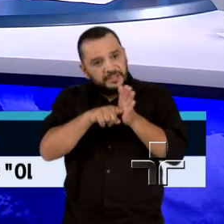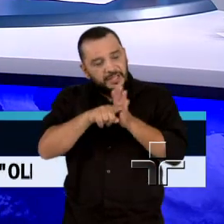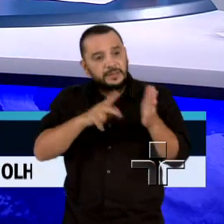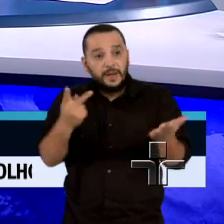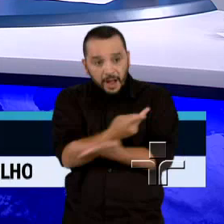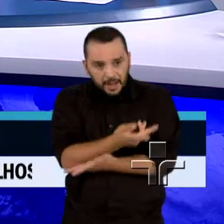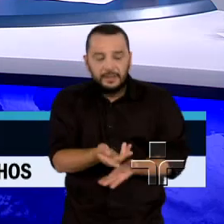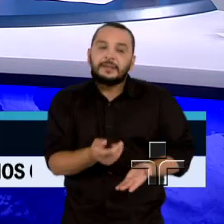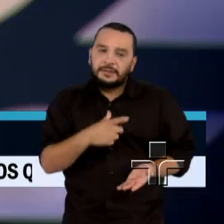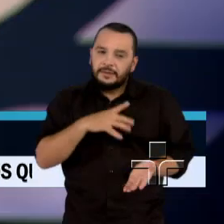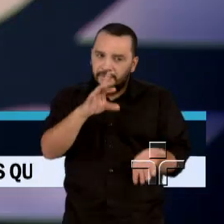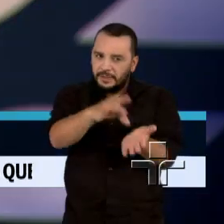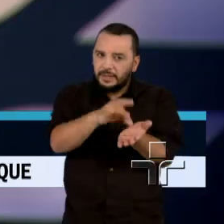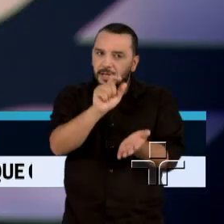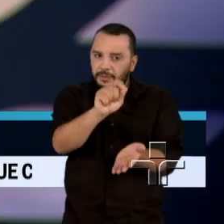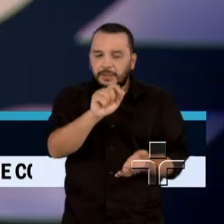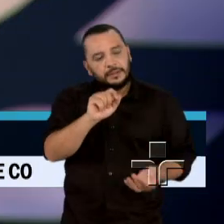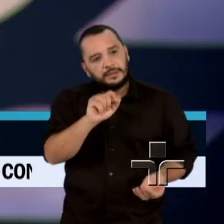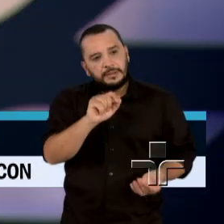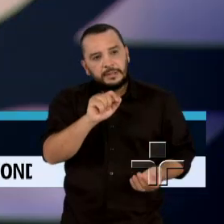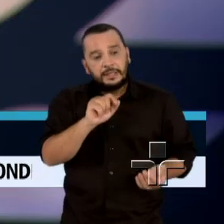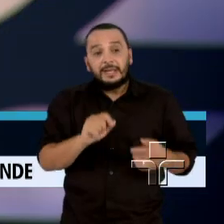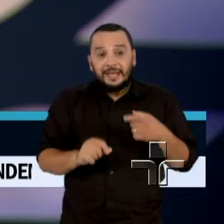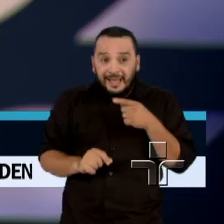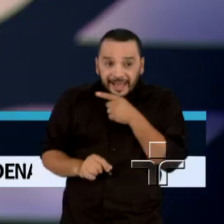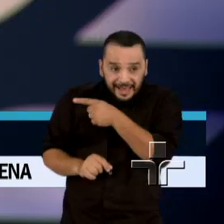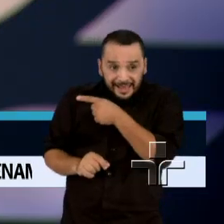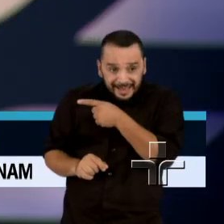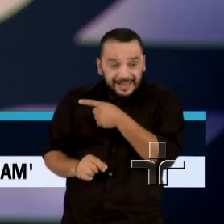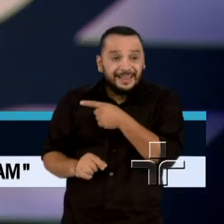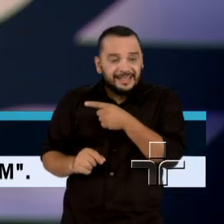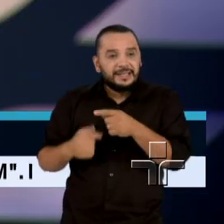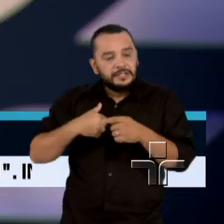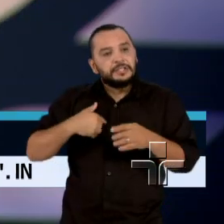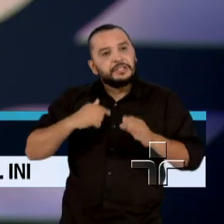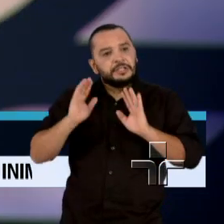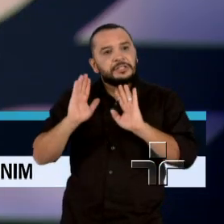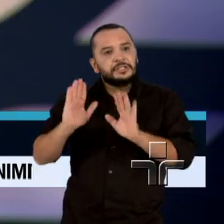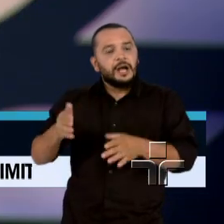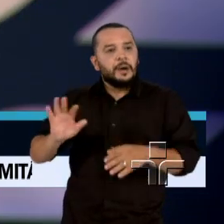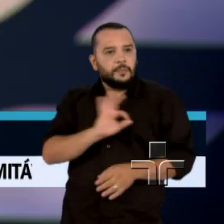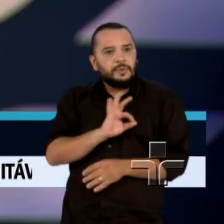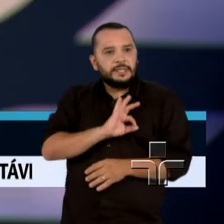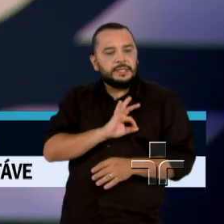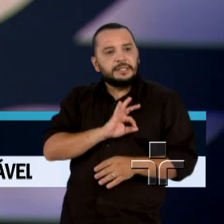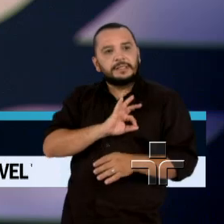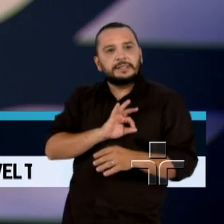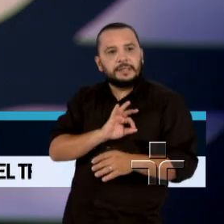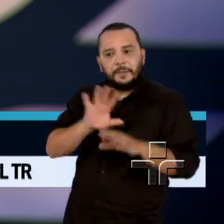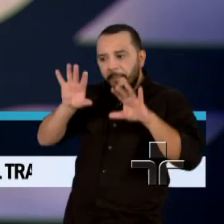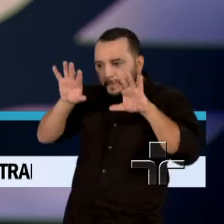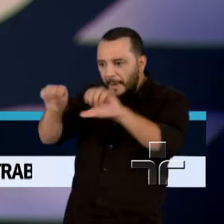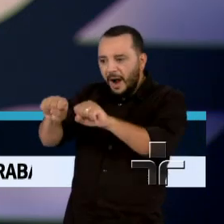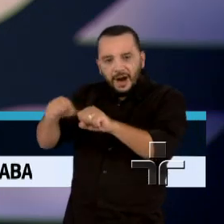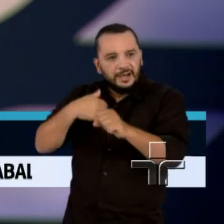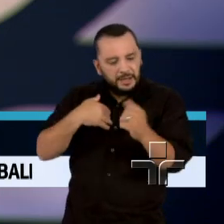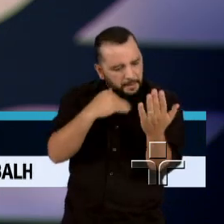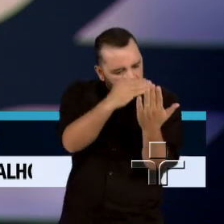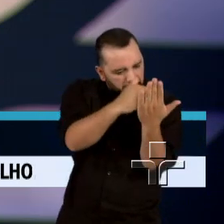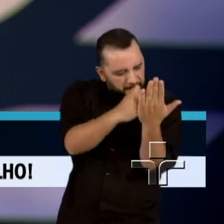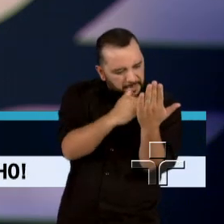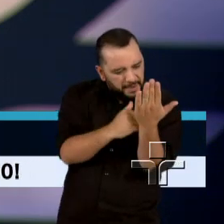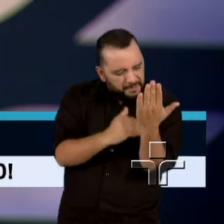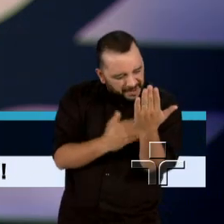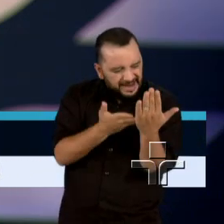Na verdade, eu acho que assim, o fato dele estar sendo parado e esses registros influenciarem na